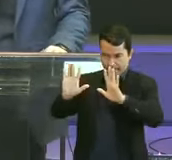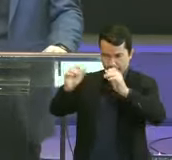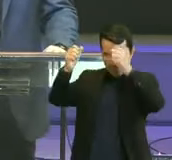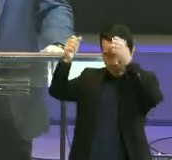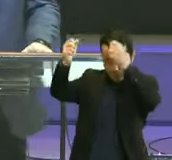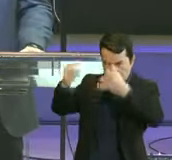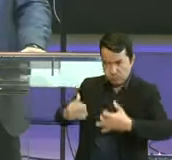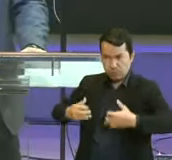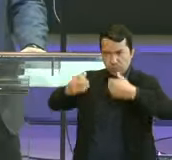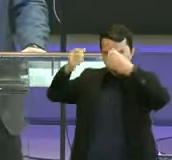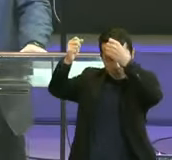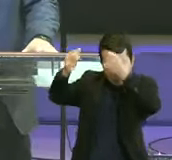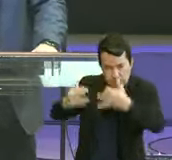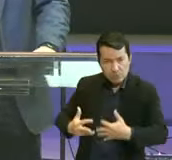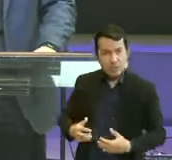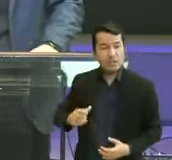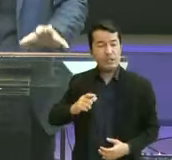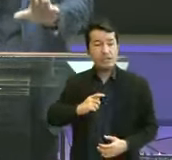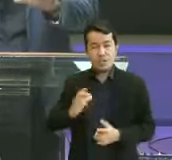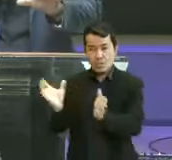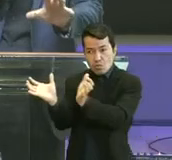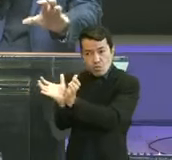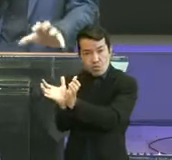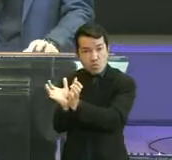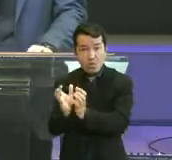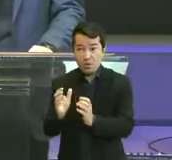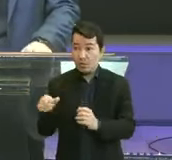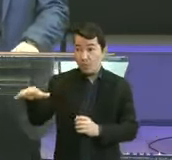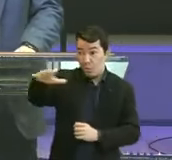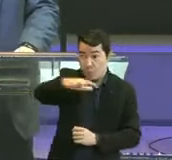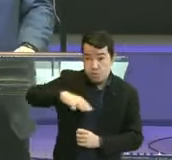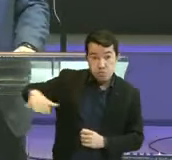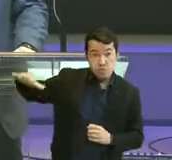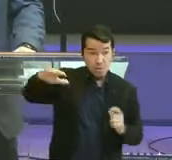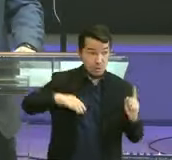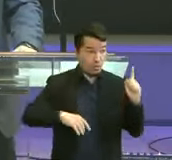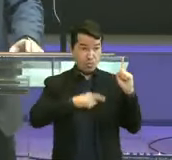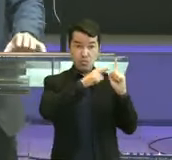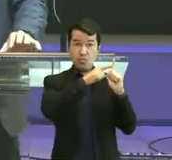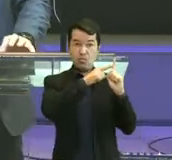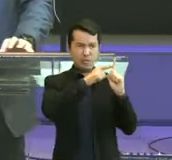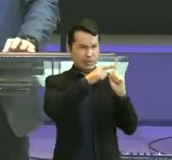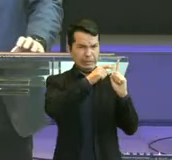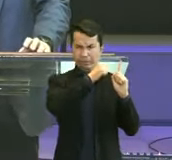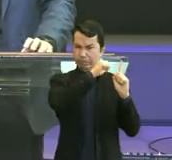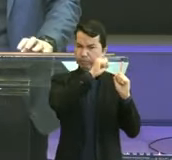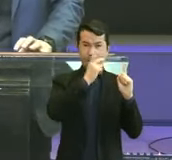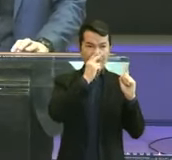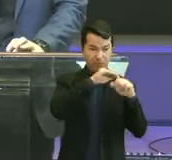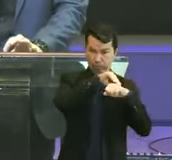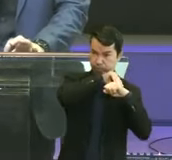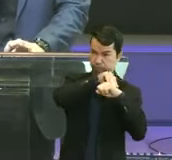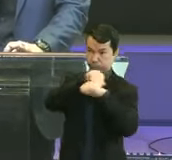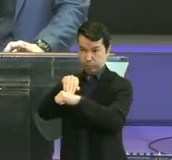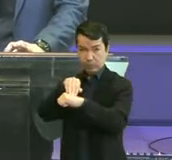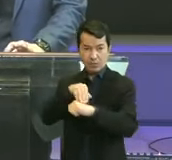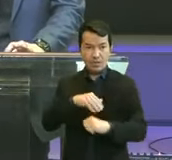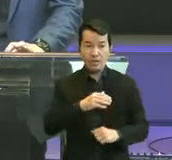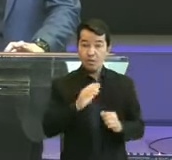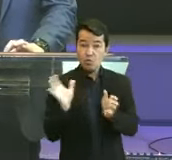homens começaram a discutir com Estevão, mas não podiam resistir à sabedoria e